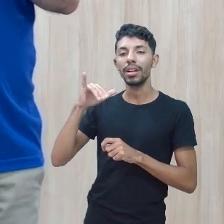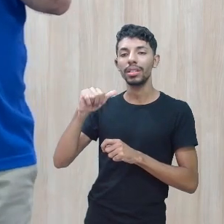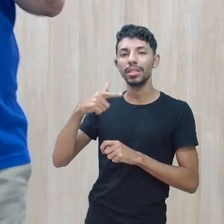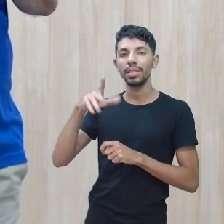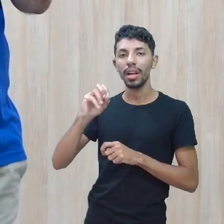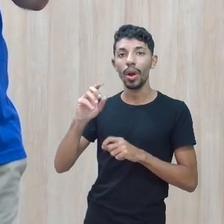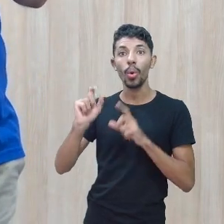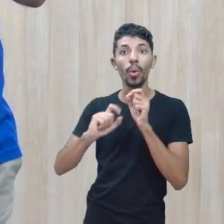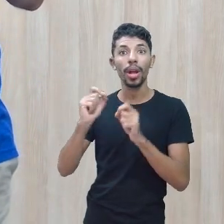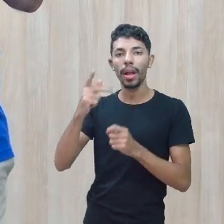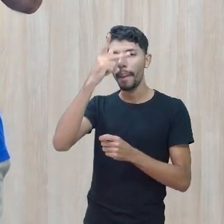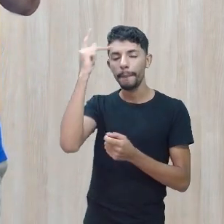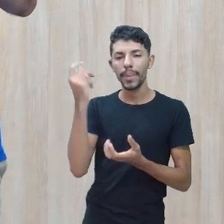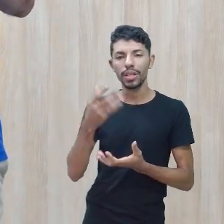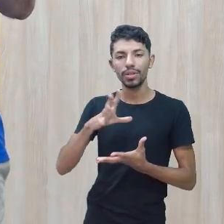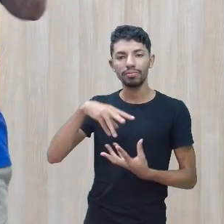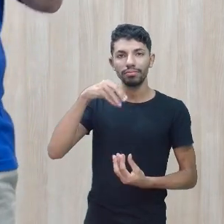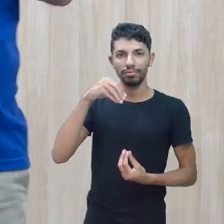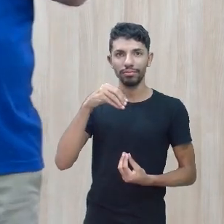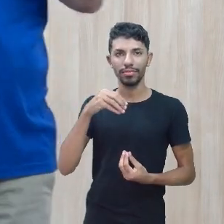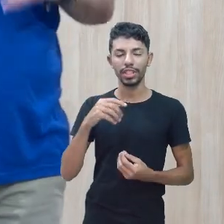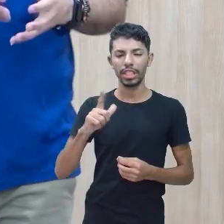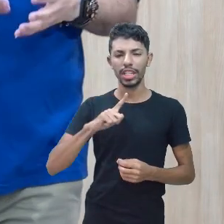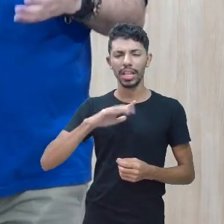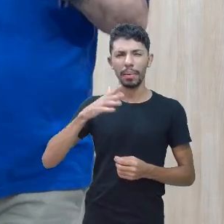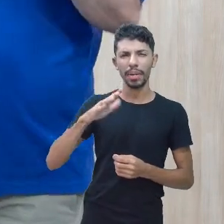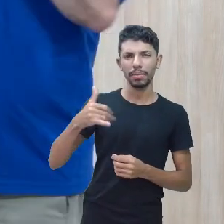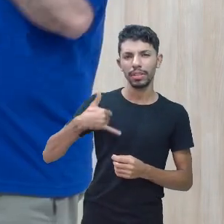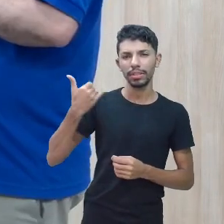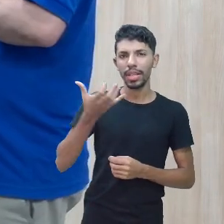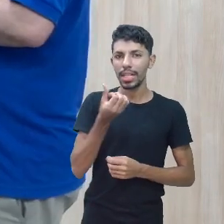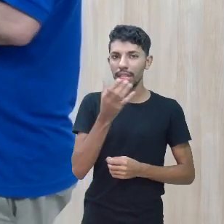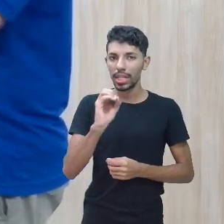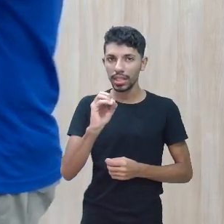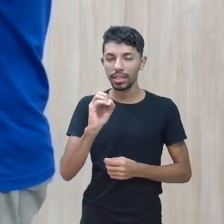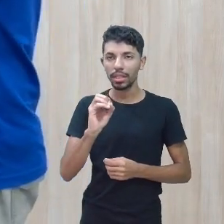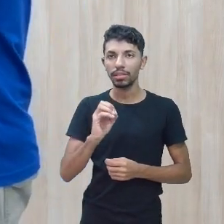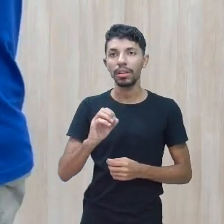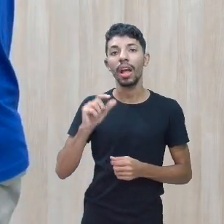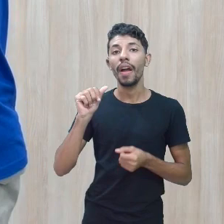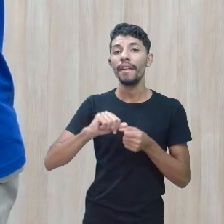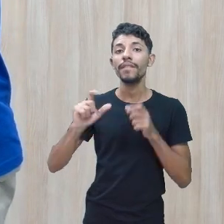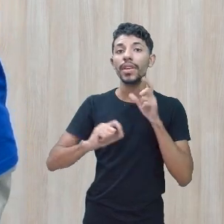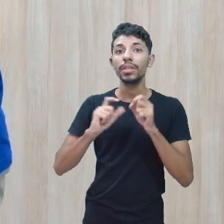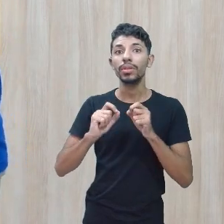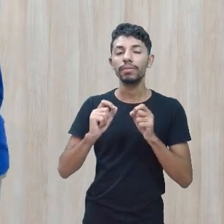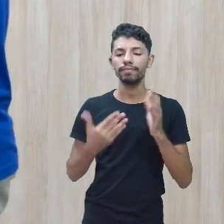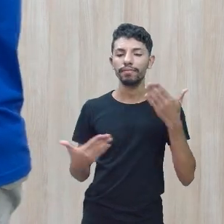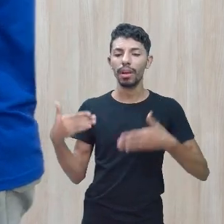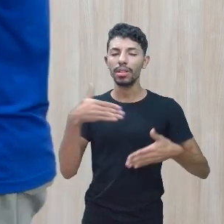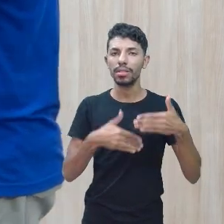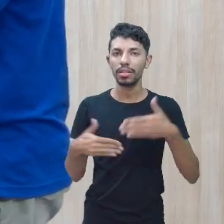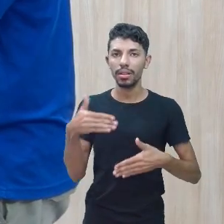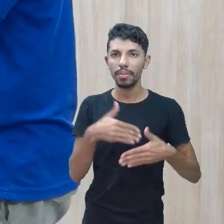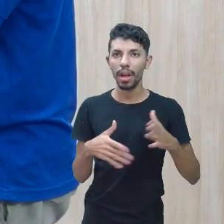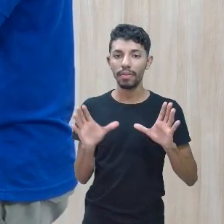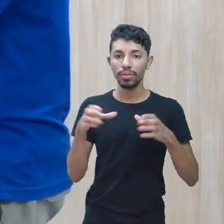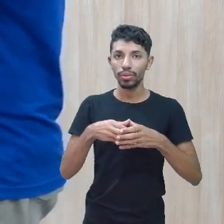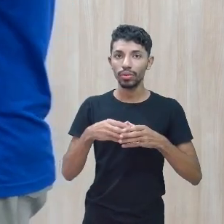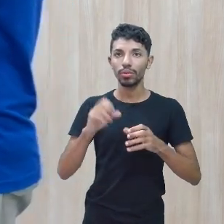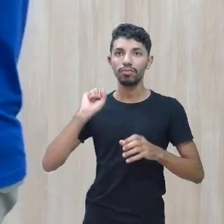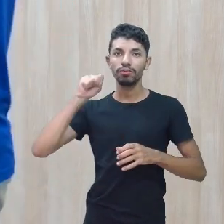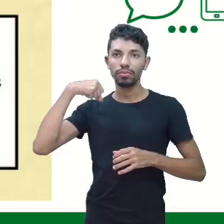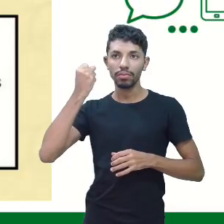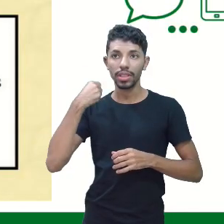a partir dos 60 anos de idade naquele período, elas faziam parte desse senado